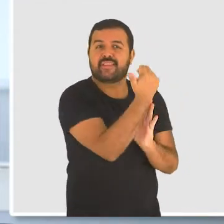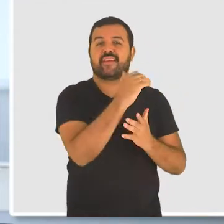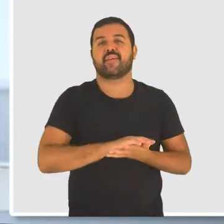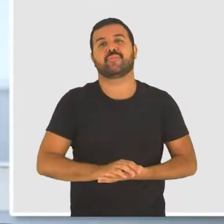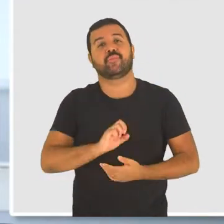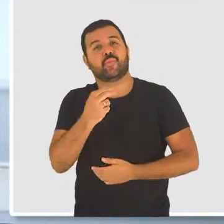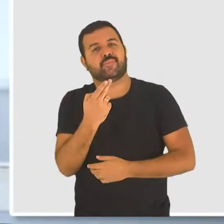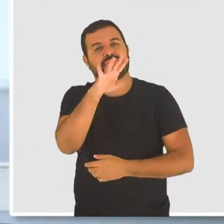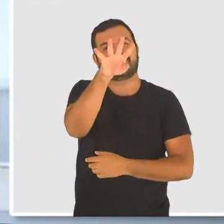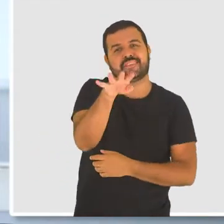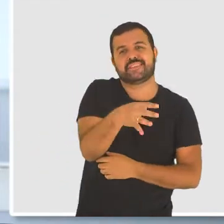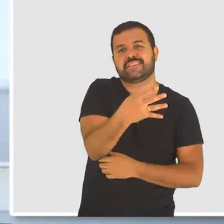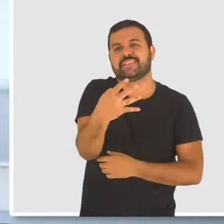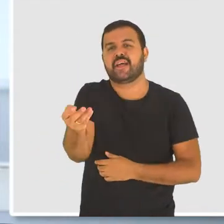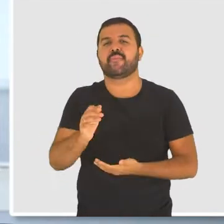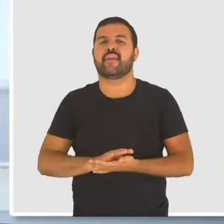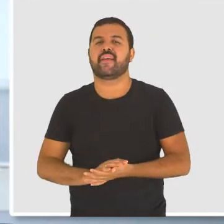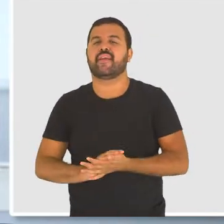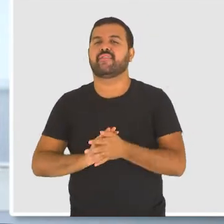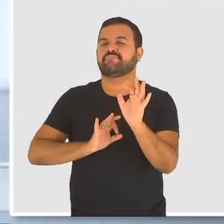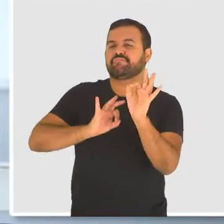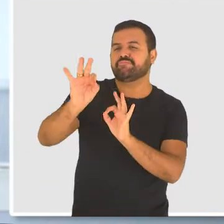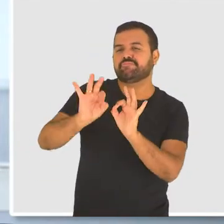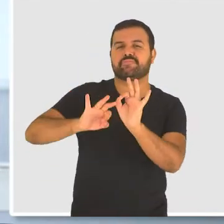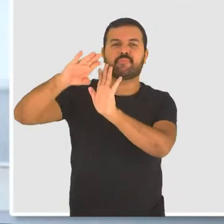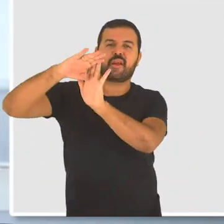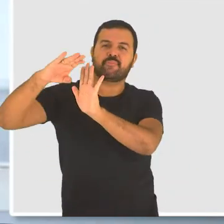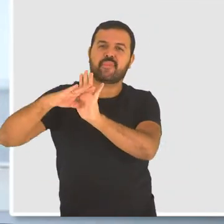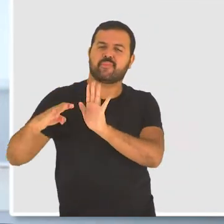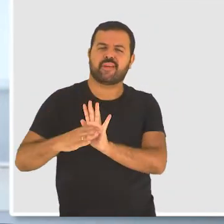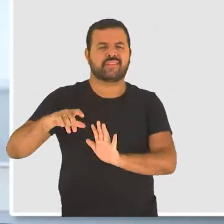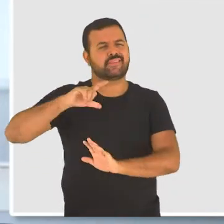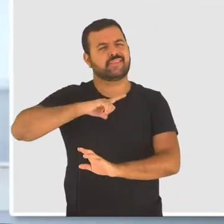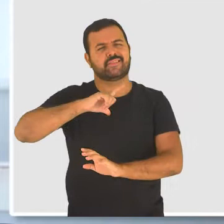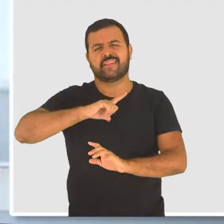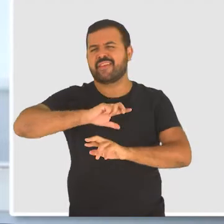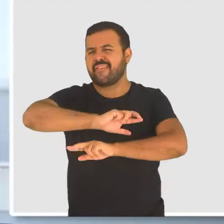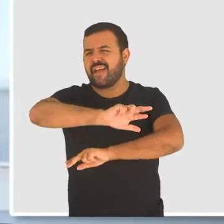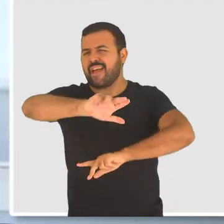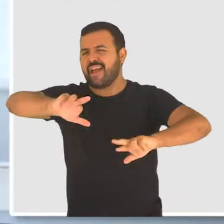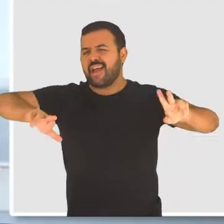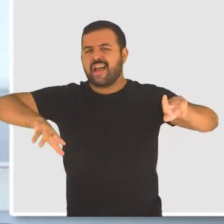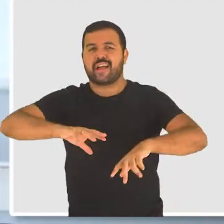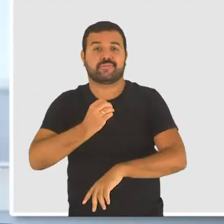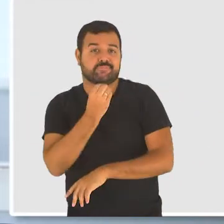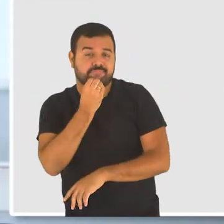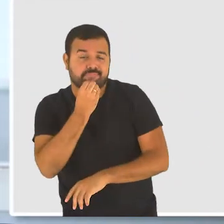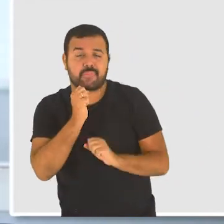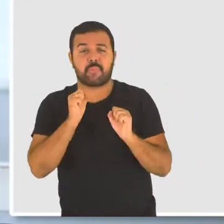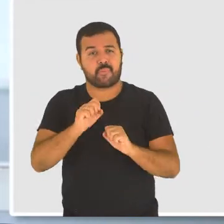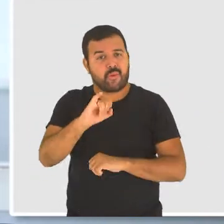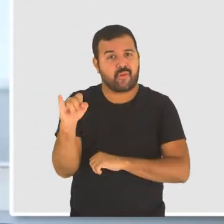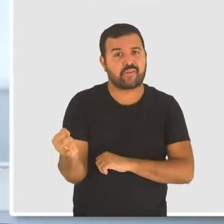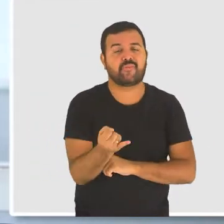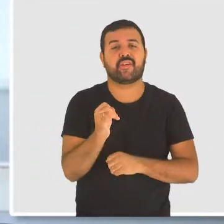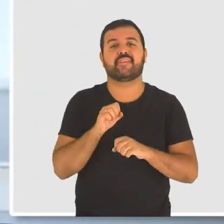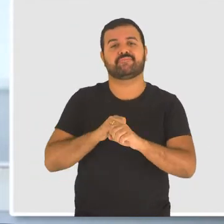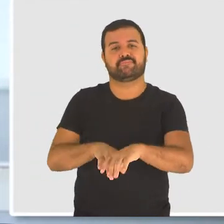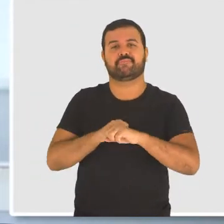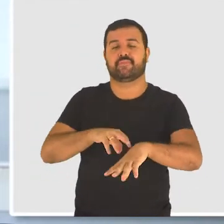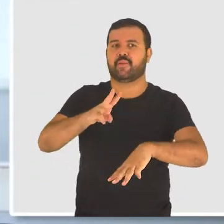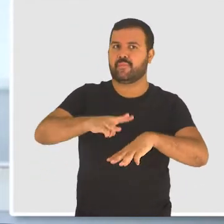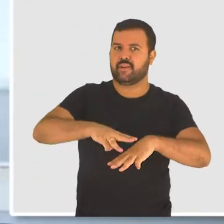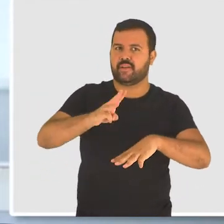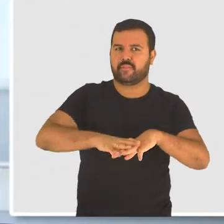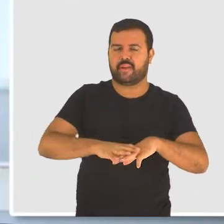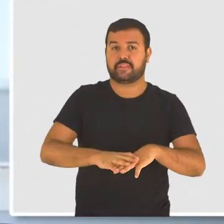por esquemas, enfim. Isso também deve ser visto como matemática e não única e exclusivamente o uso